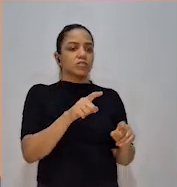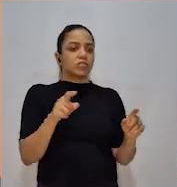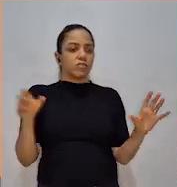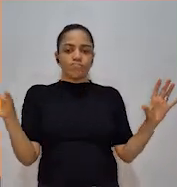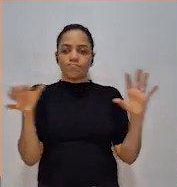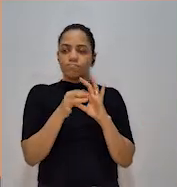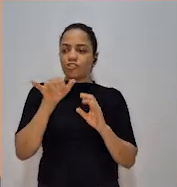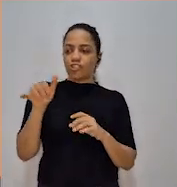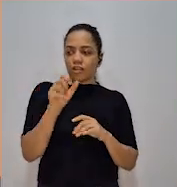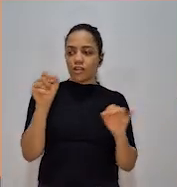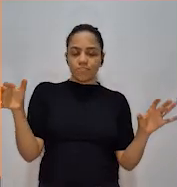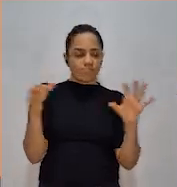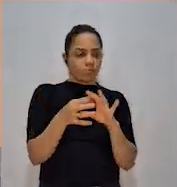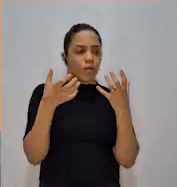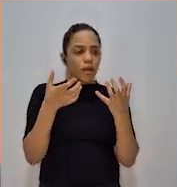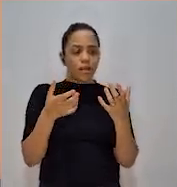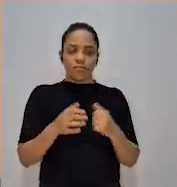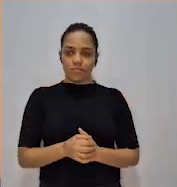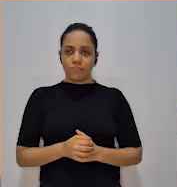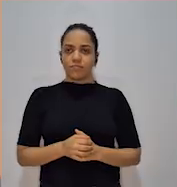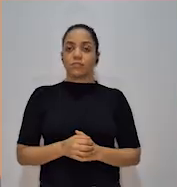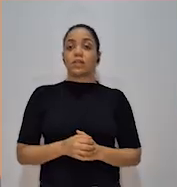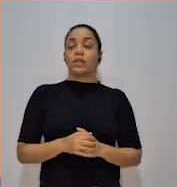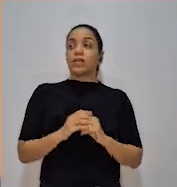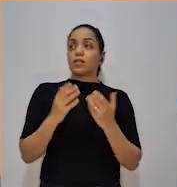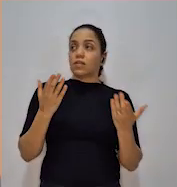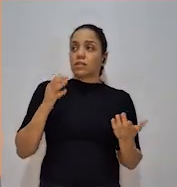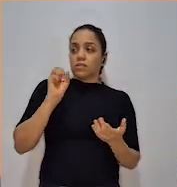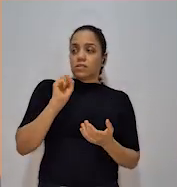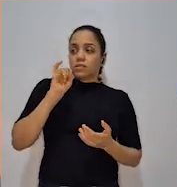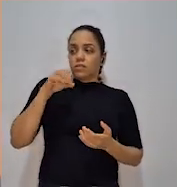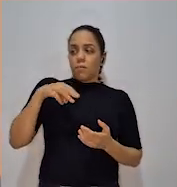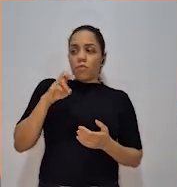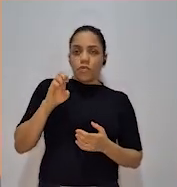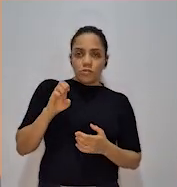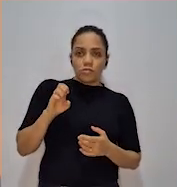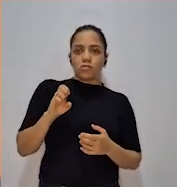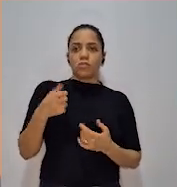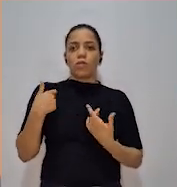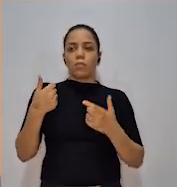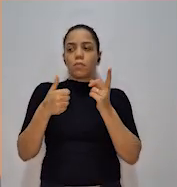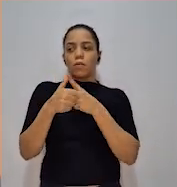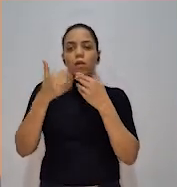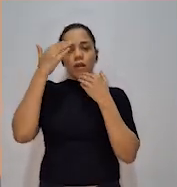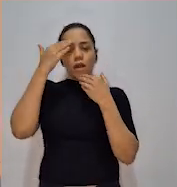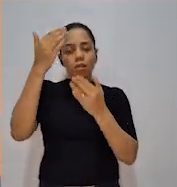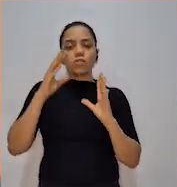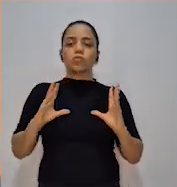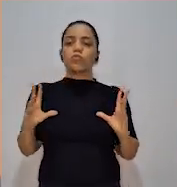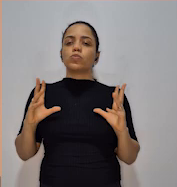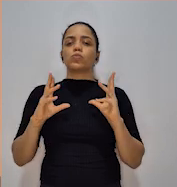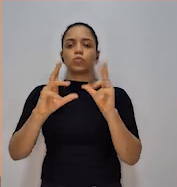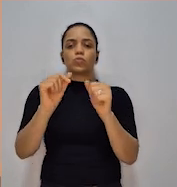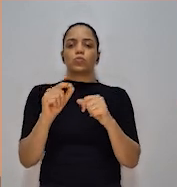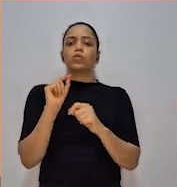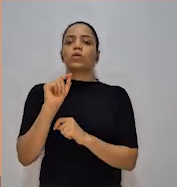conexão entre vocês. Enfim, Simone, já quero primeiro agradecer a todos e todas que estão aqui.